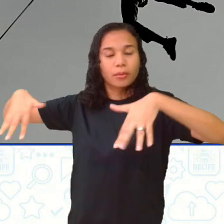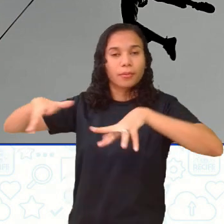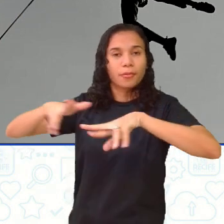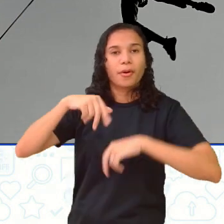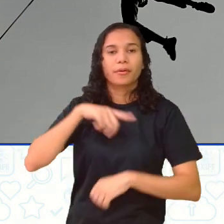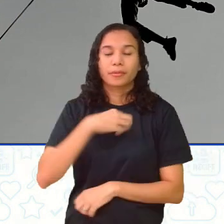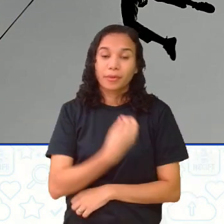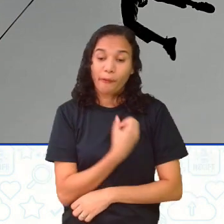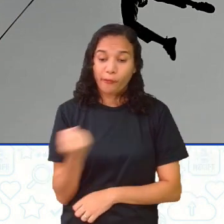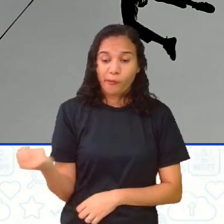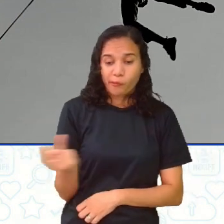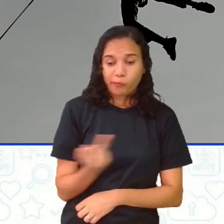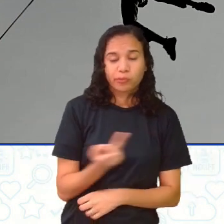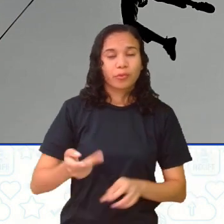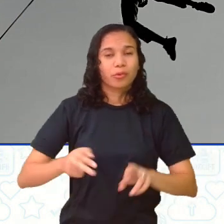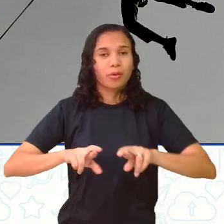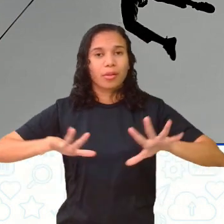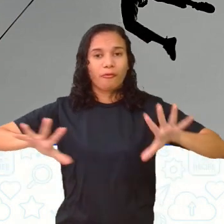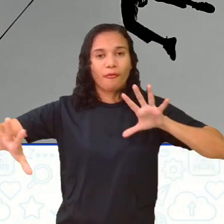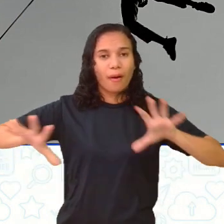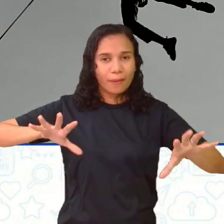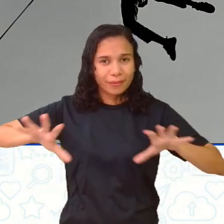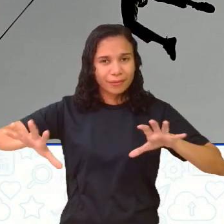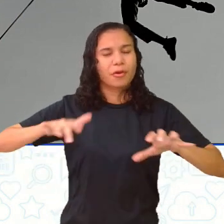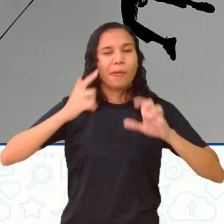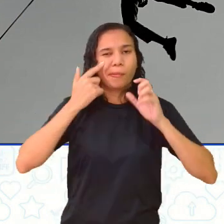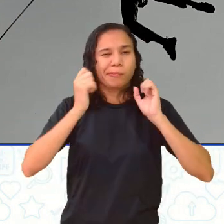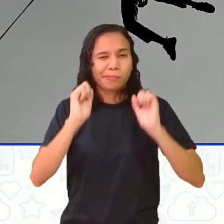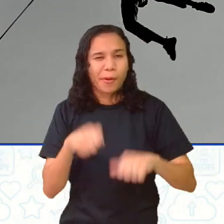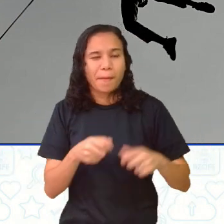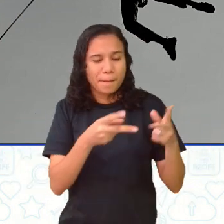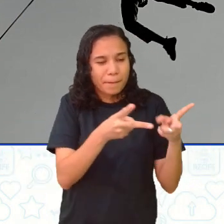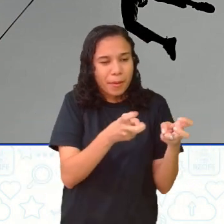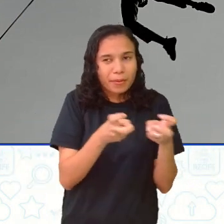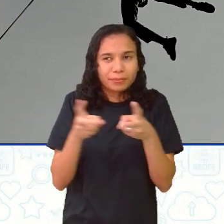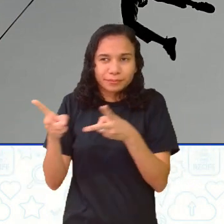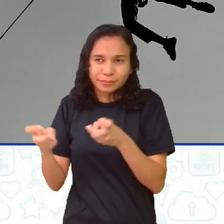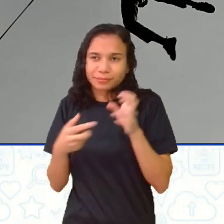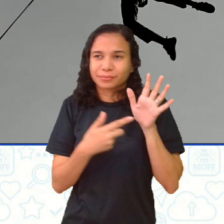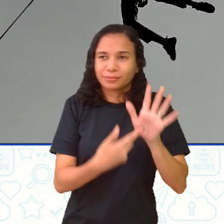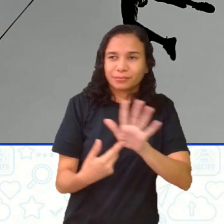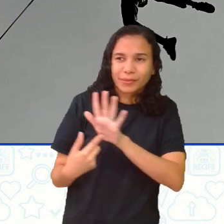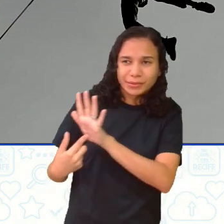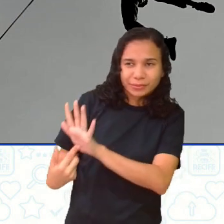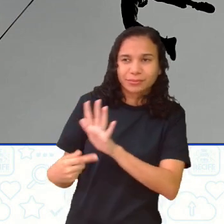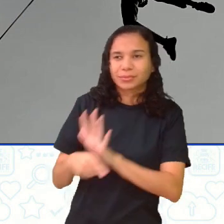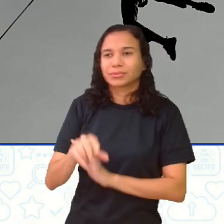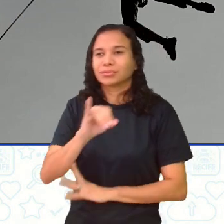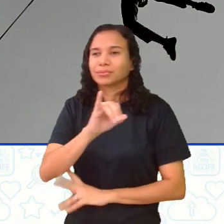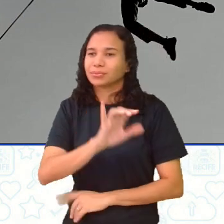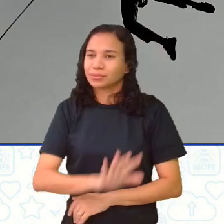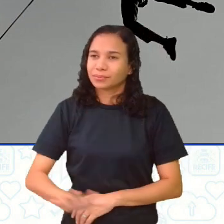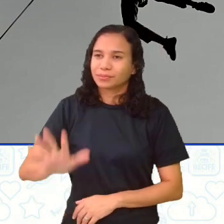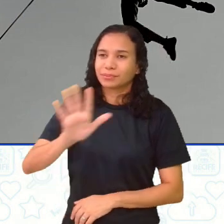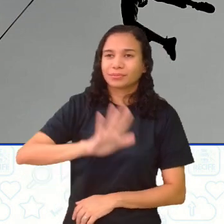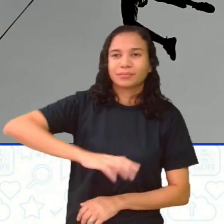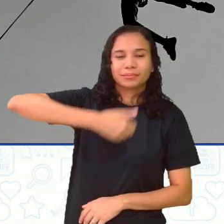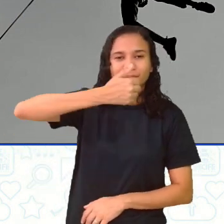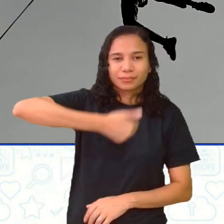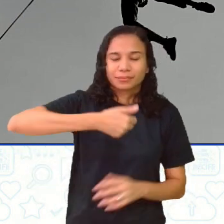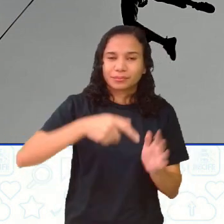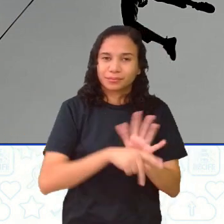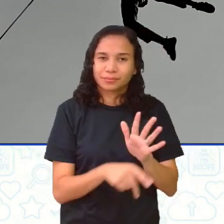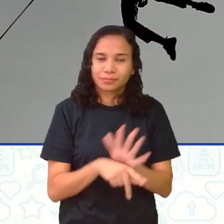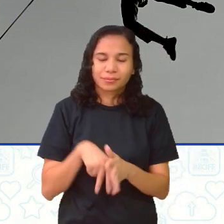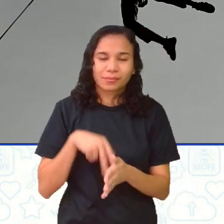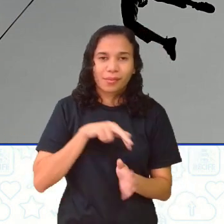temos aí essas duas diferenças e vocês já podem perceber que eu trouxe duas, né? Tem duas imagens aí, primeira do surf